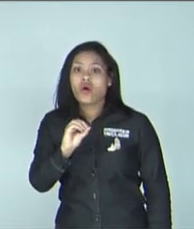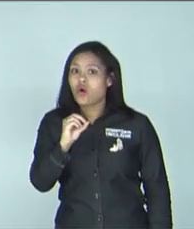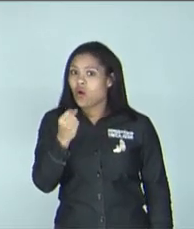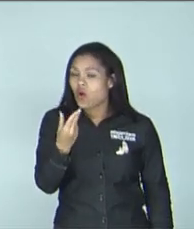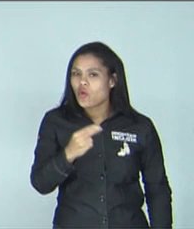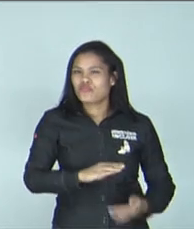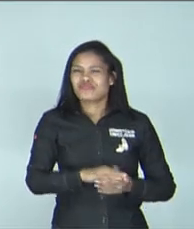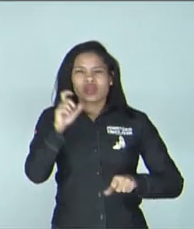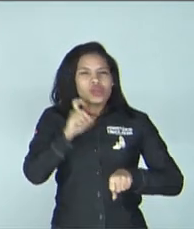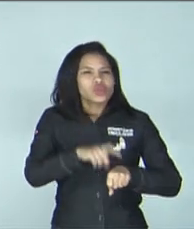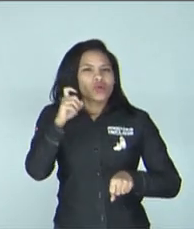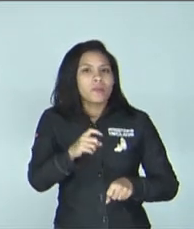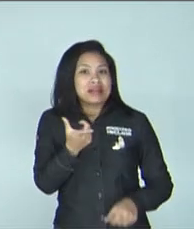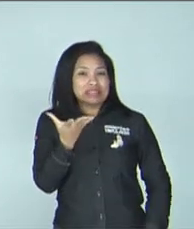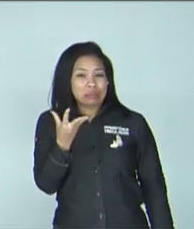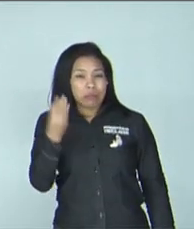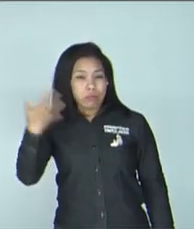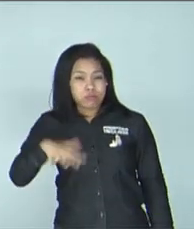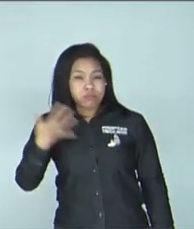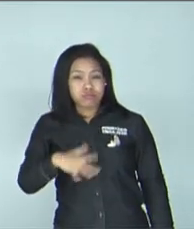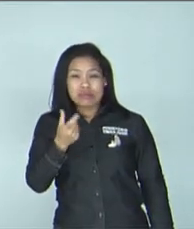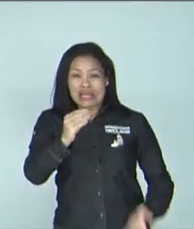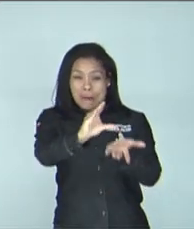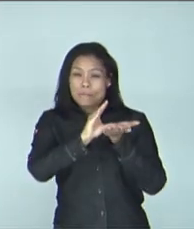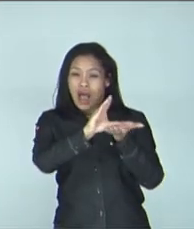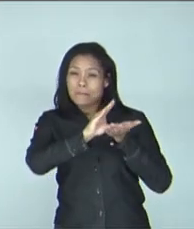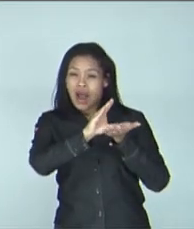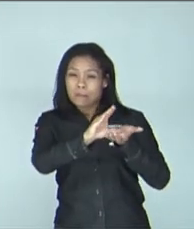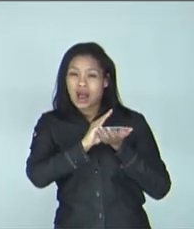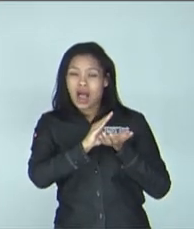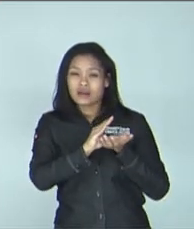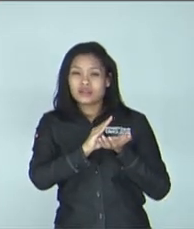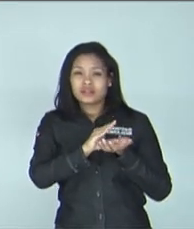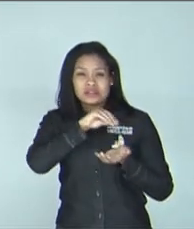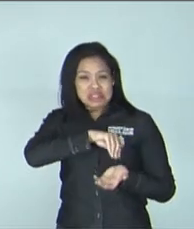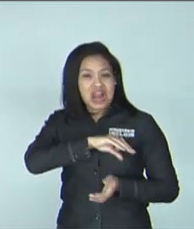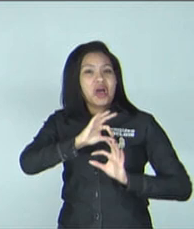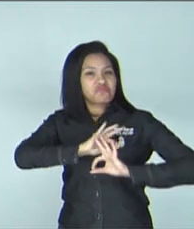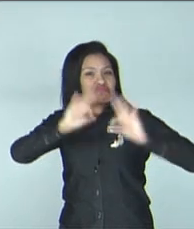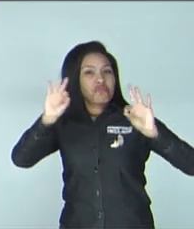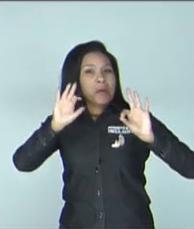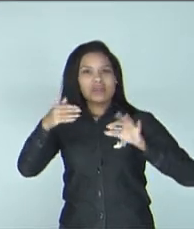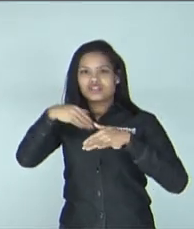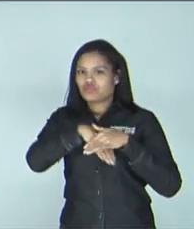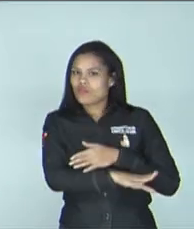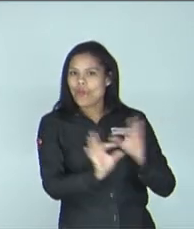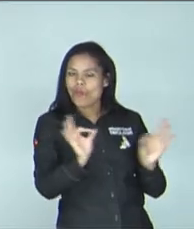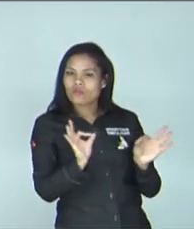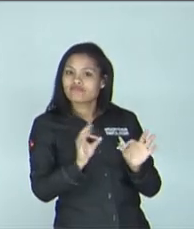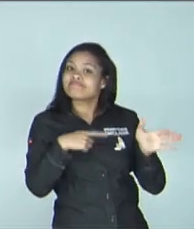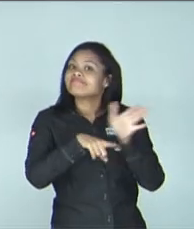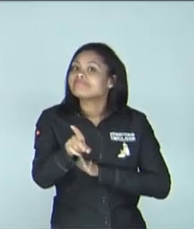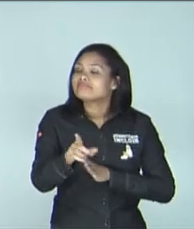é porque quando você tinha muito você não poupou e você comprava um tênis que não precisava comia fora quase todo dia